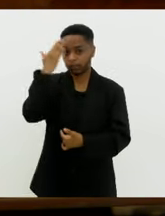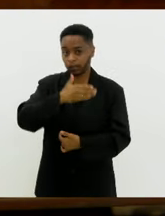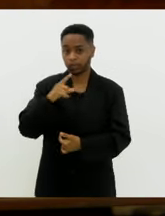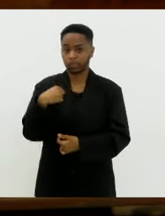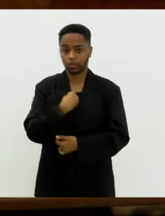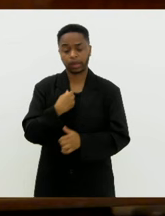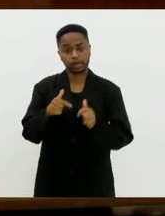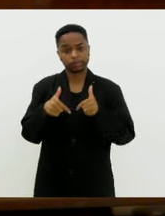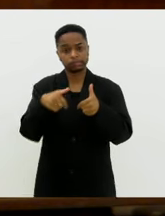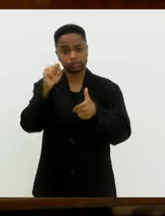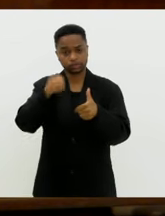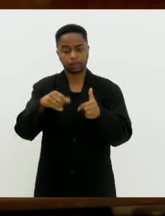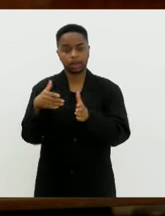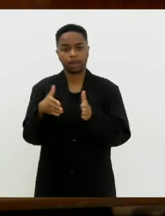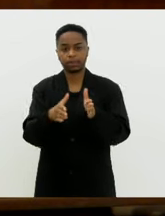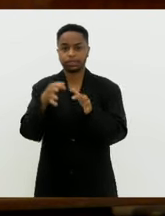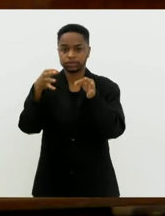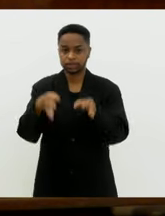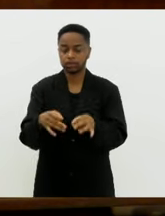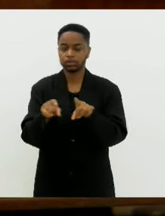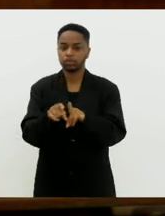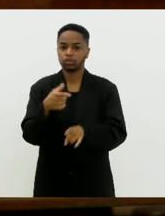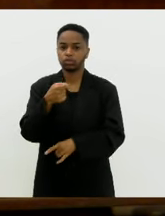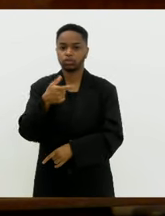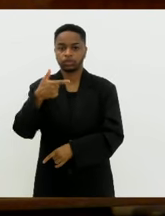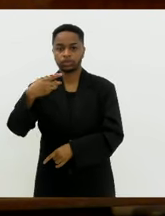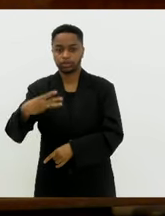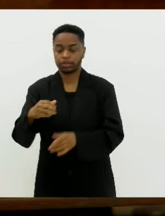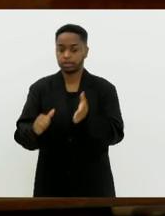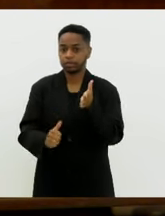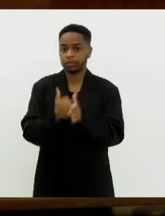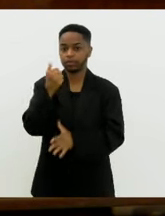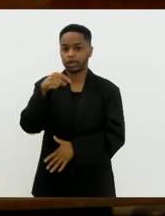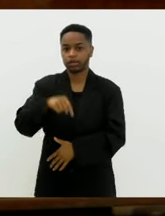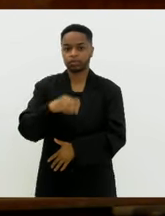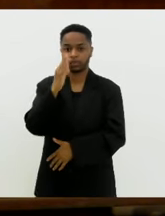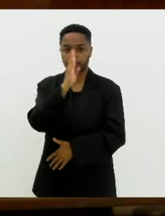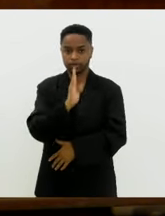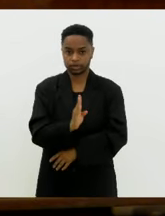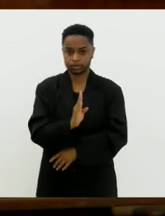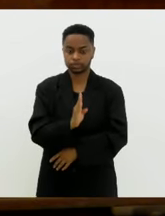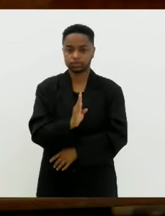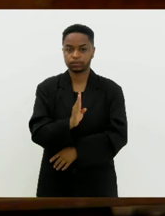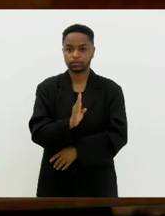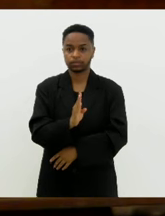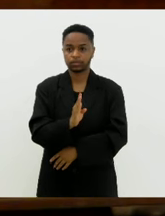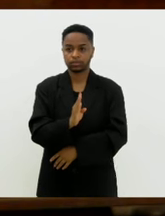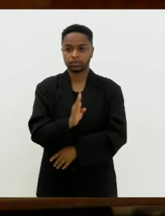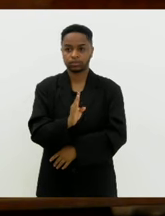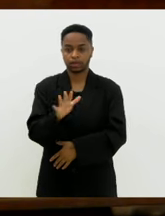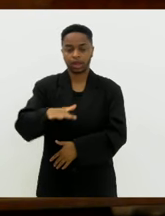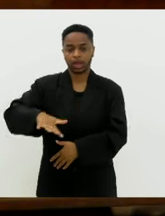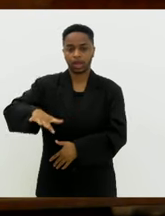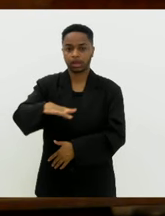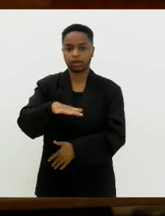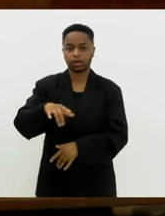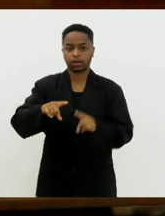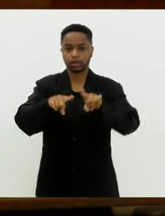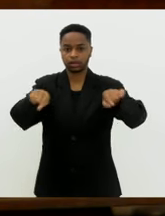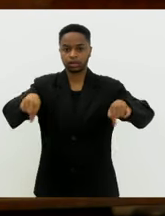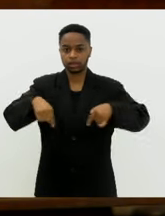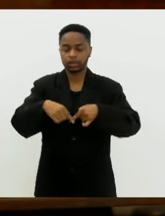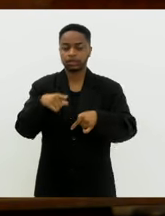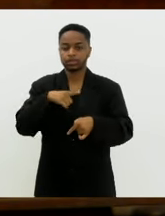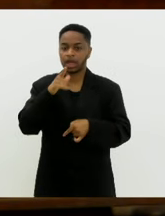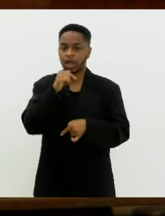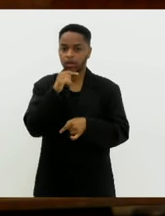certo. Em 2023, pela primeira vez no Brasil, lagoas de águas salgadas receberam a